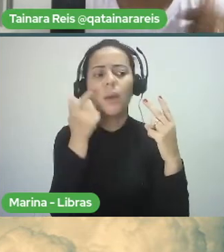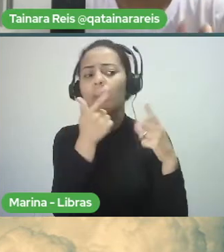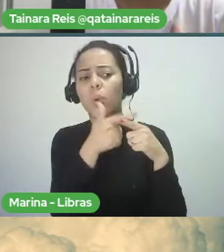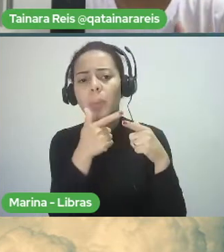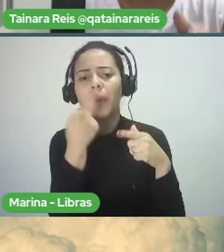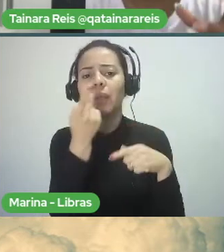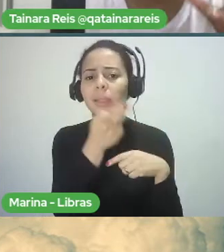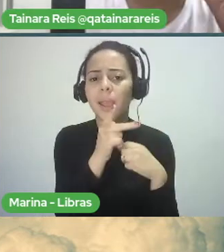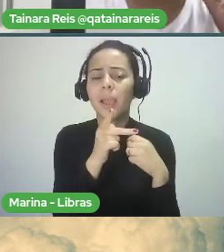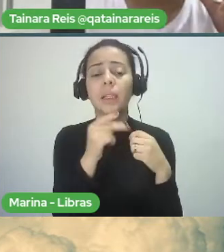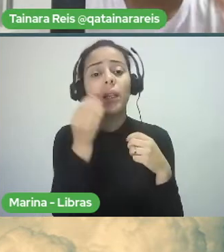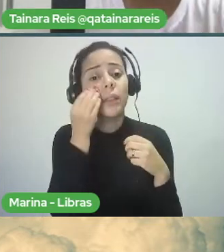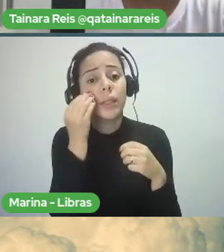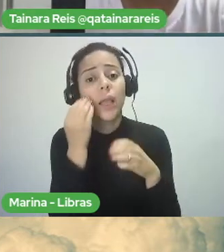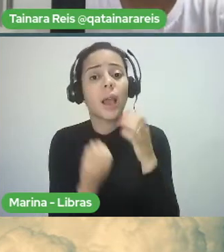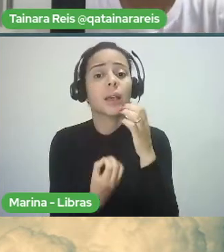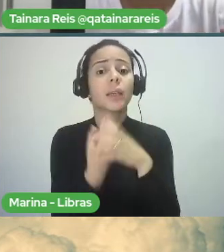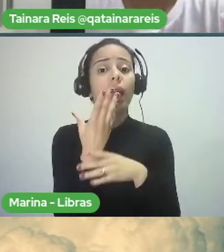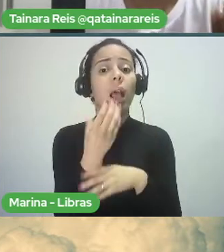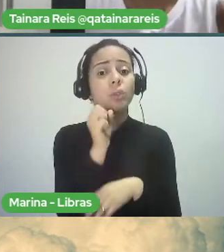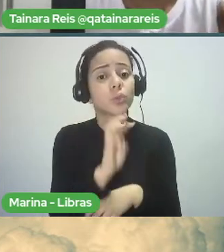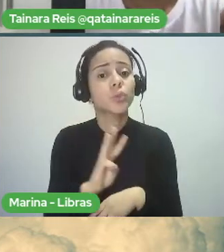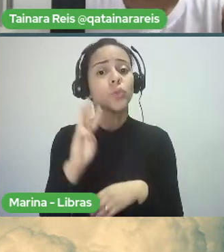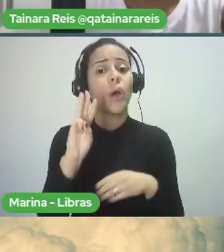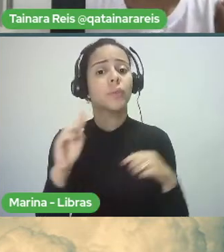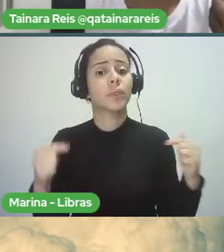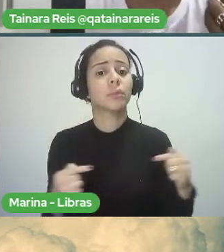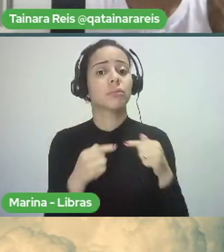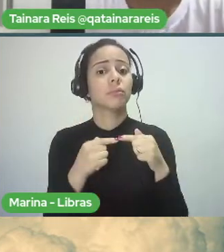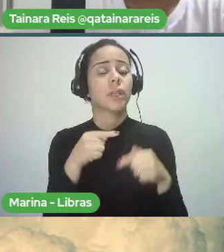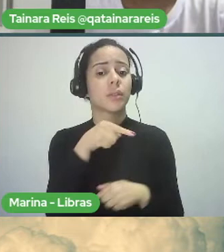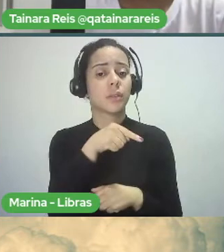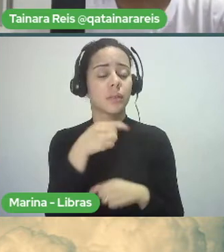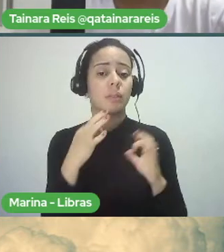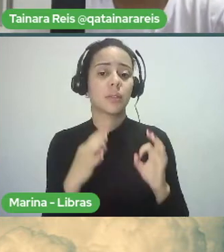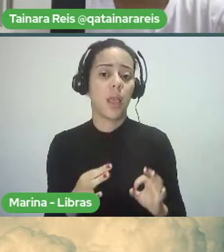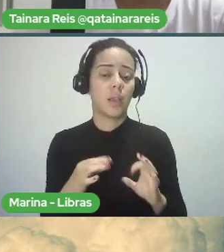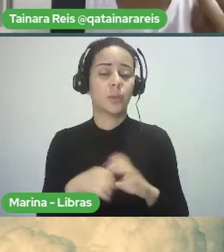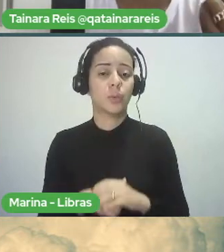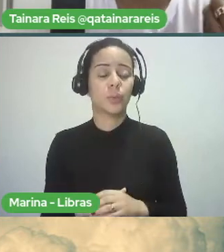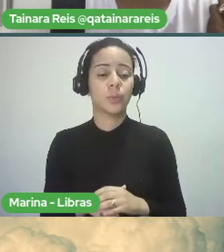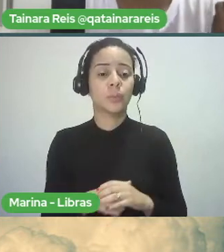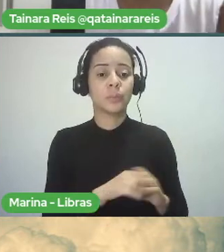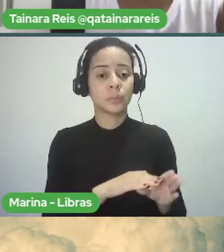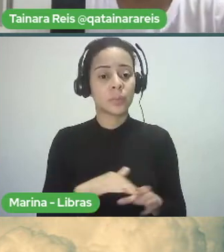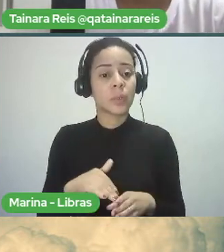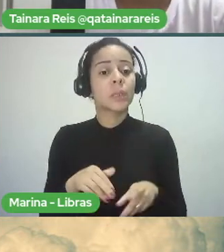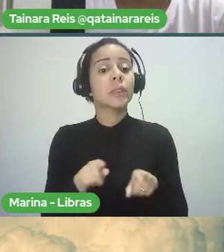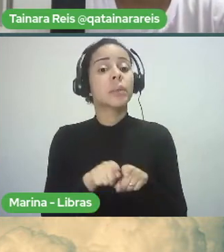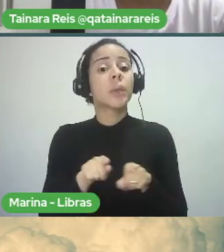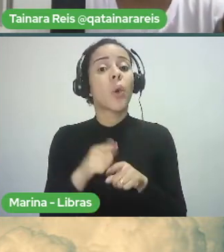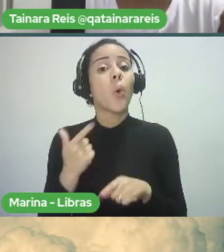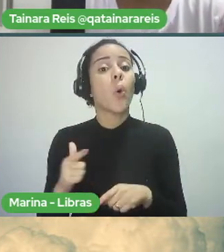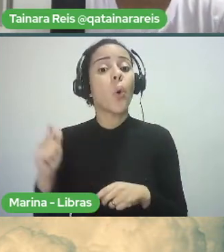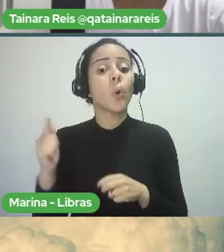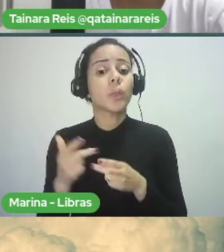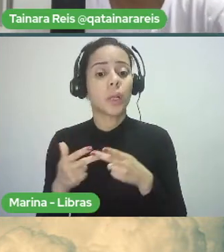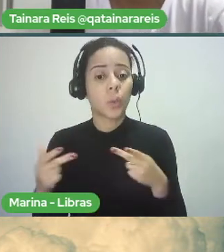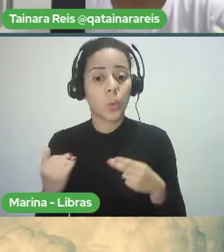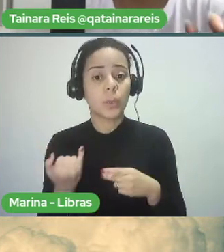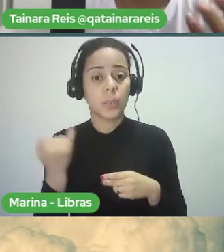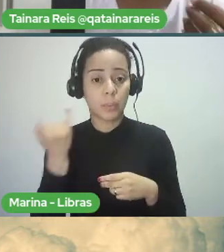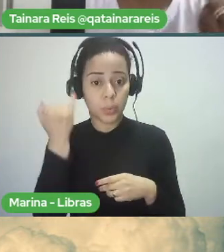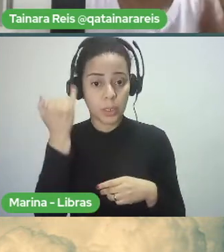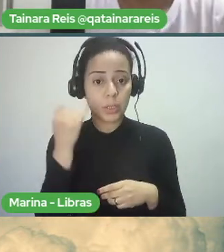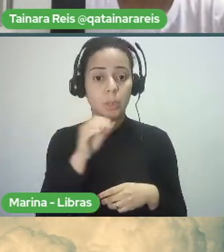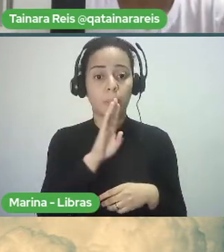Outra prática que é muito importante, existe aqui também na TOTWORKS, que é a prática do TDD e do BDD,